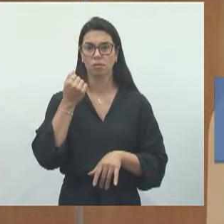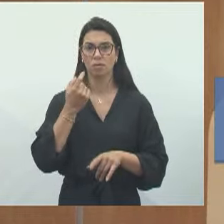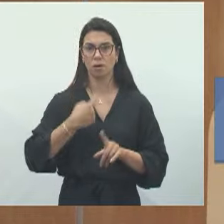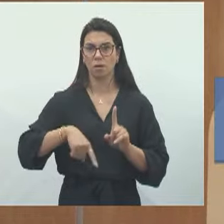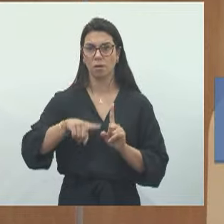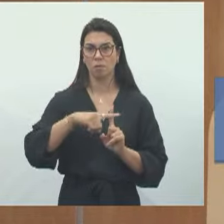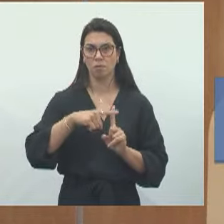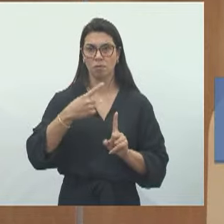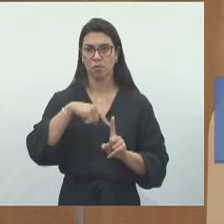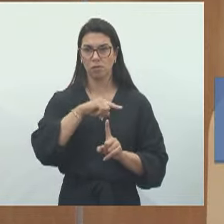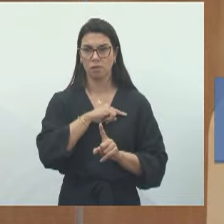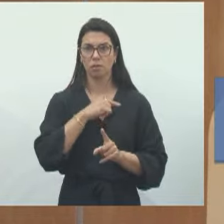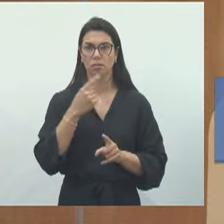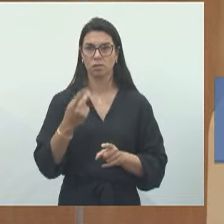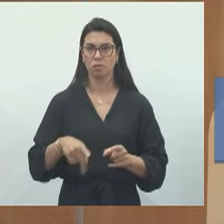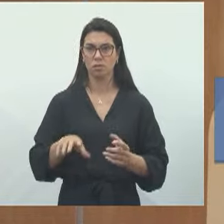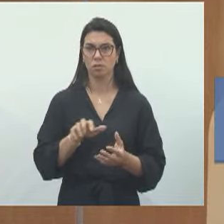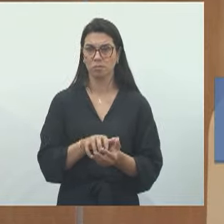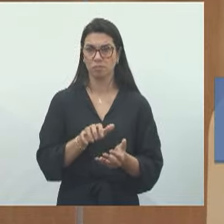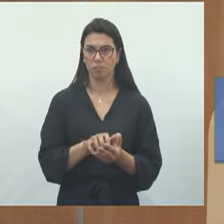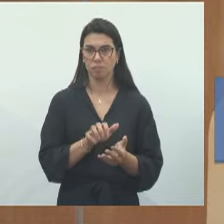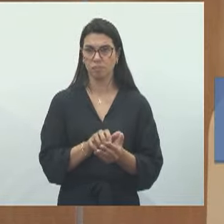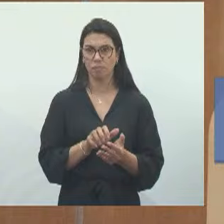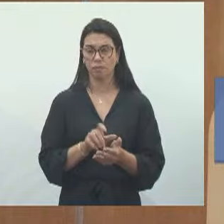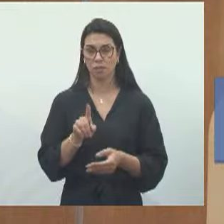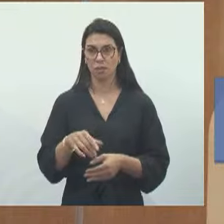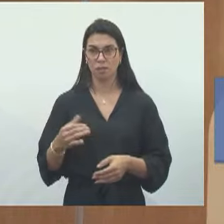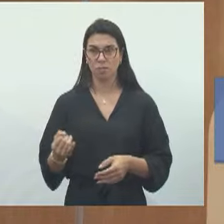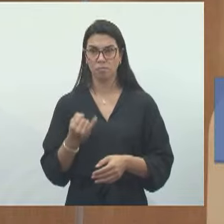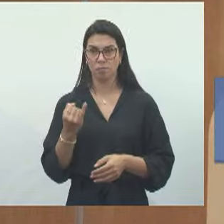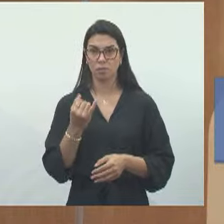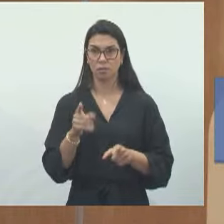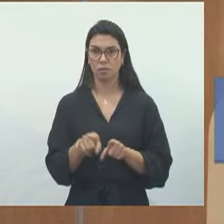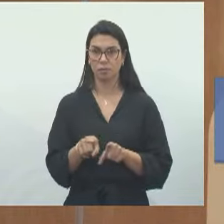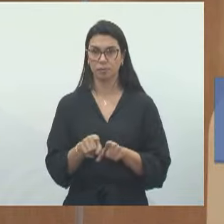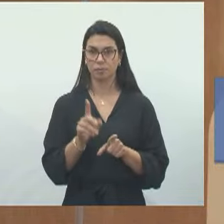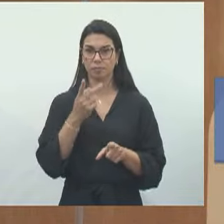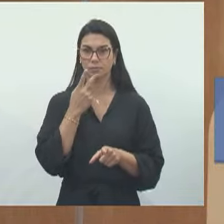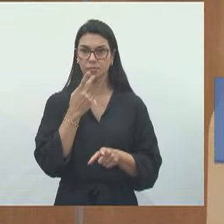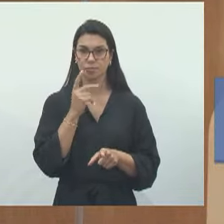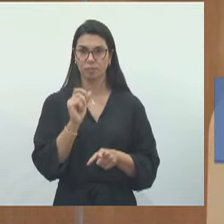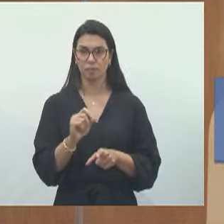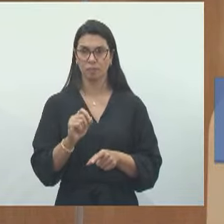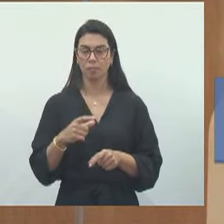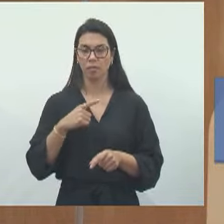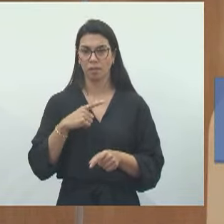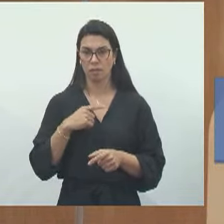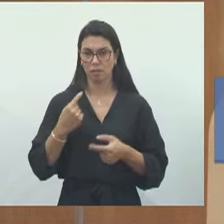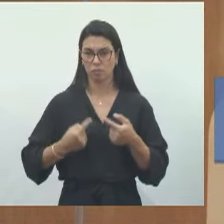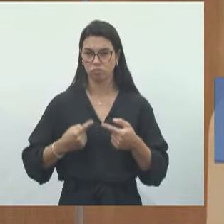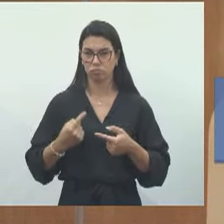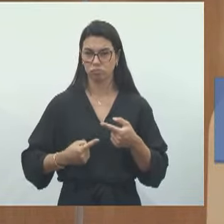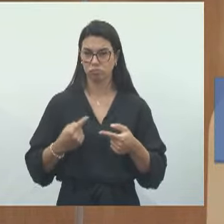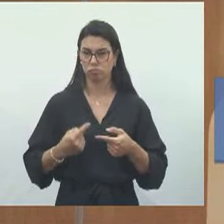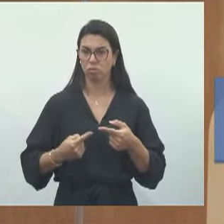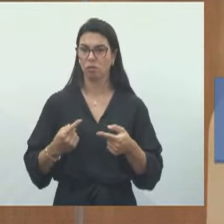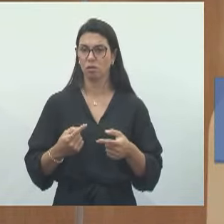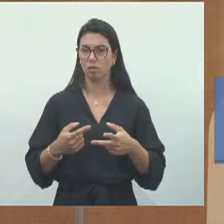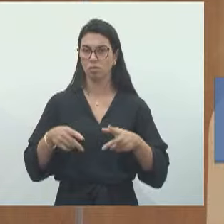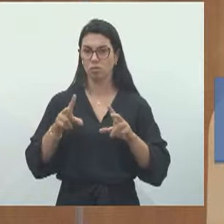a nossa saúde aqui da nossa cidade de Jacareí. E é importante também, como o vereador Flavinho falou, né, que houve debates calorosos em relação